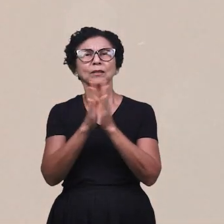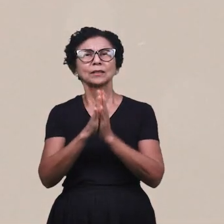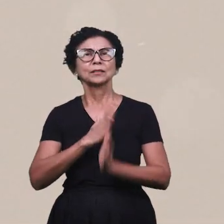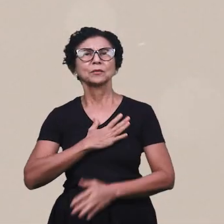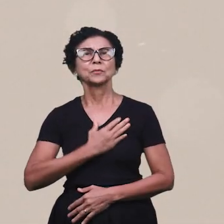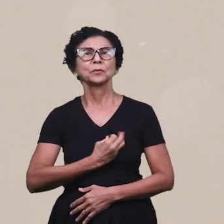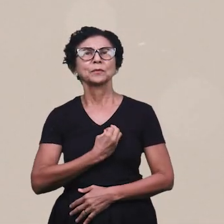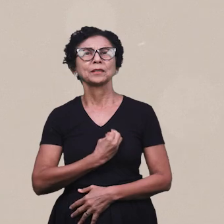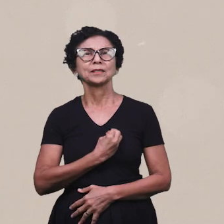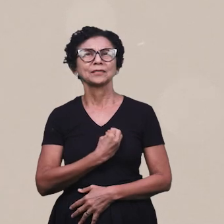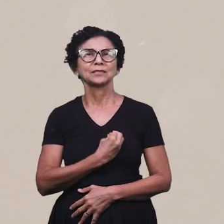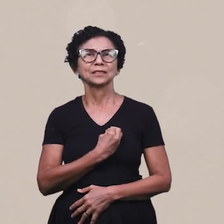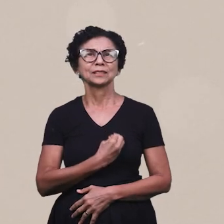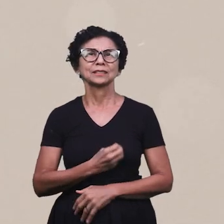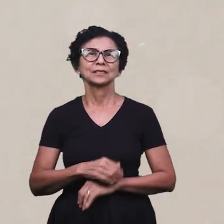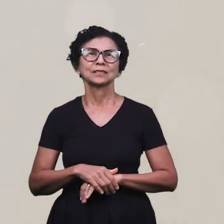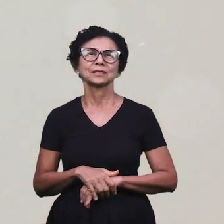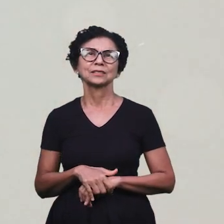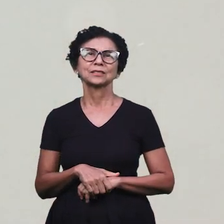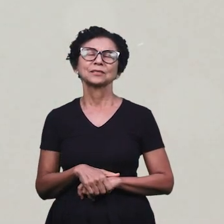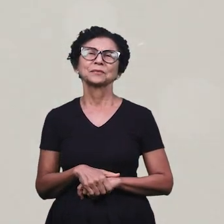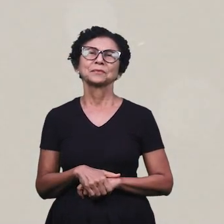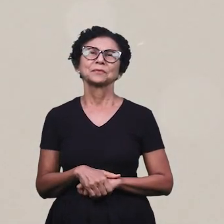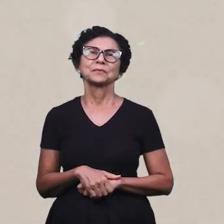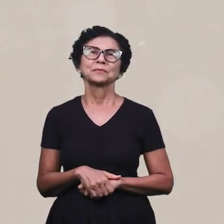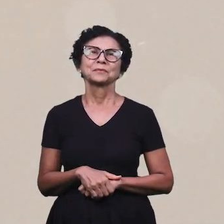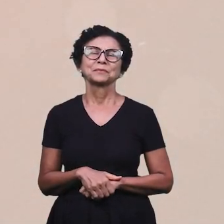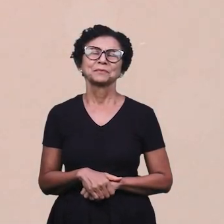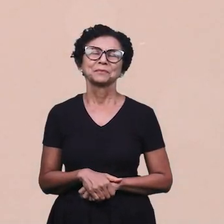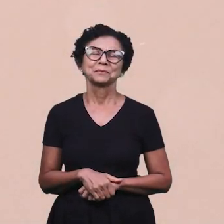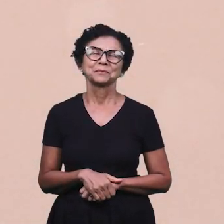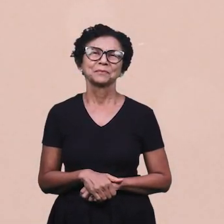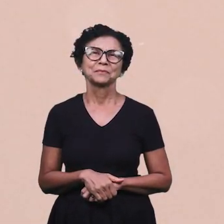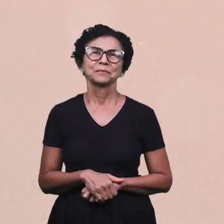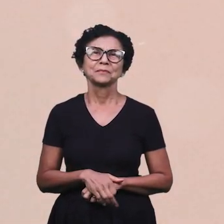O Senhor esteja dando a eles o dobro de beijo.